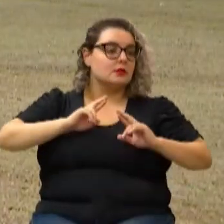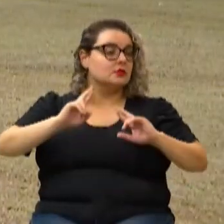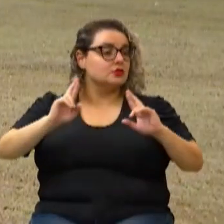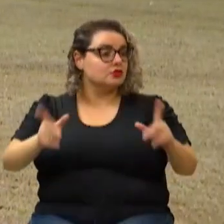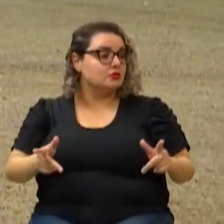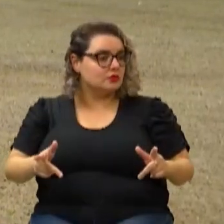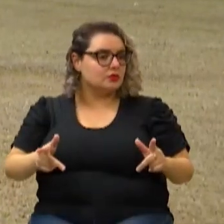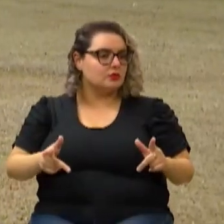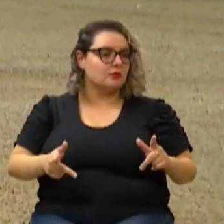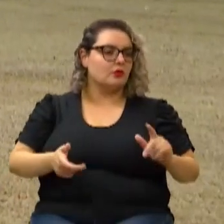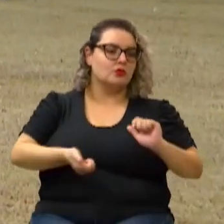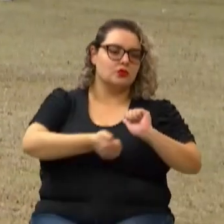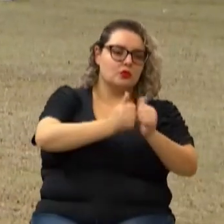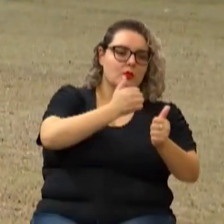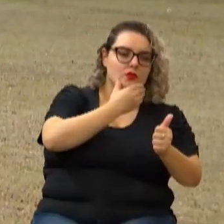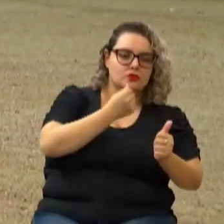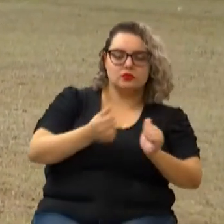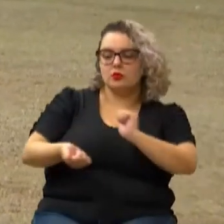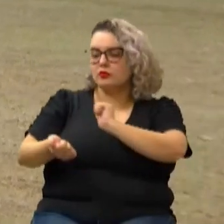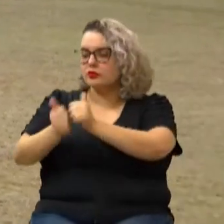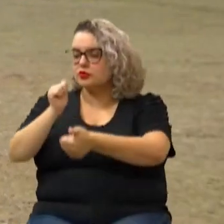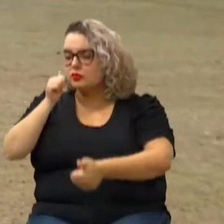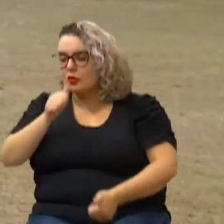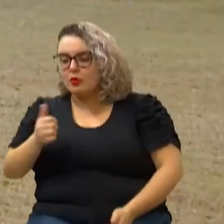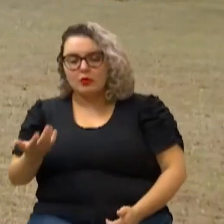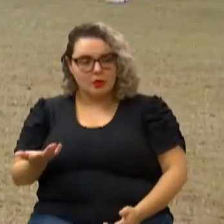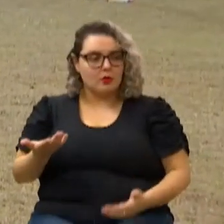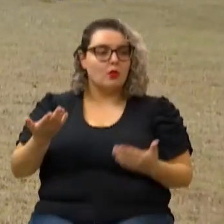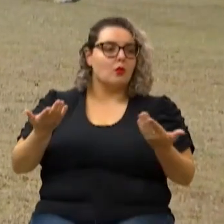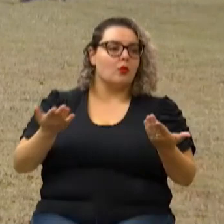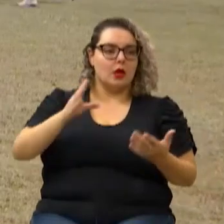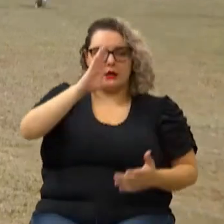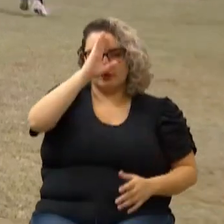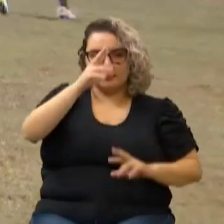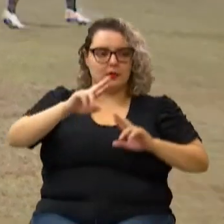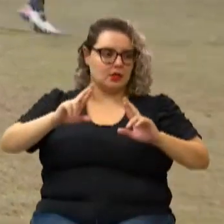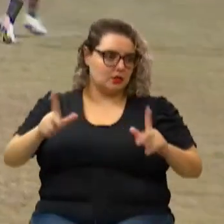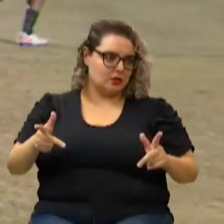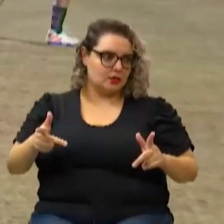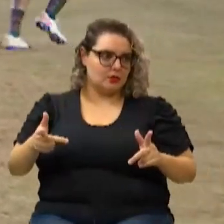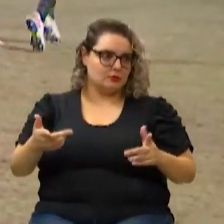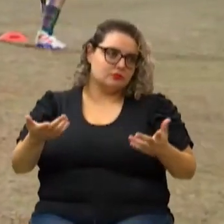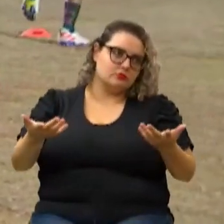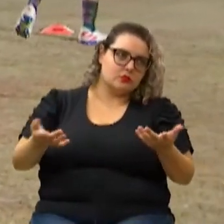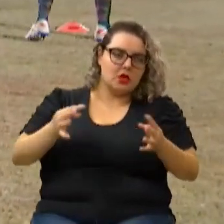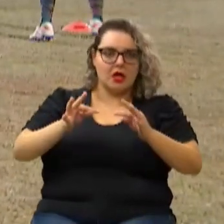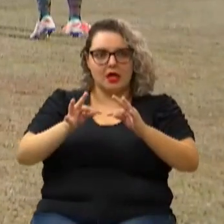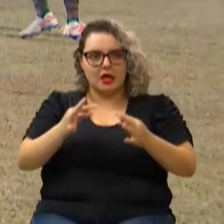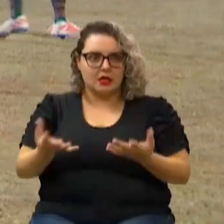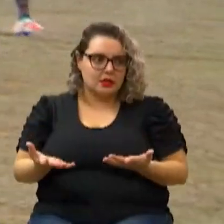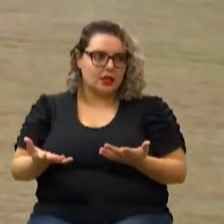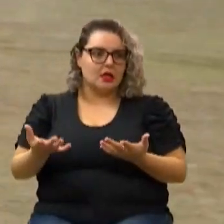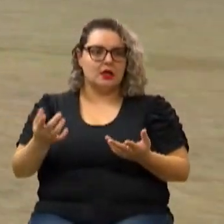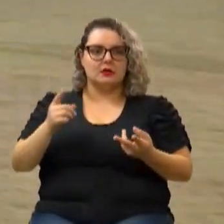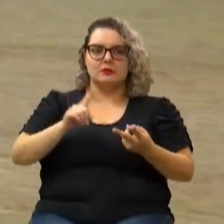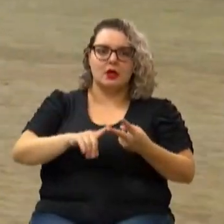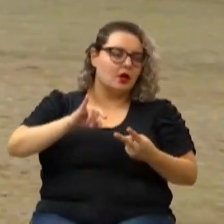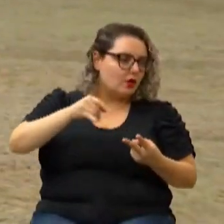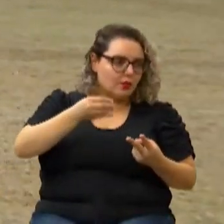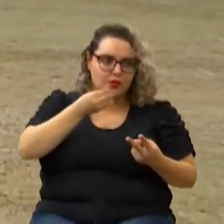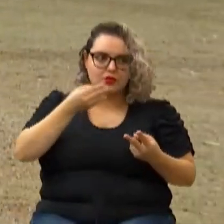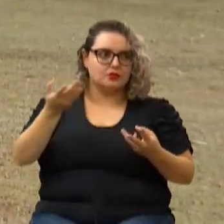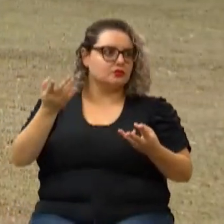principais diferenças entre o futebol masculino e o feminino? Até no que diz